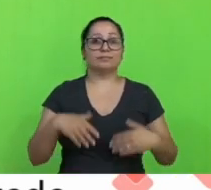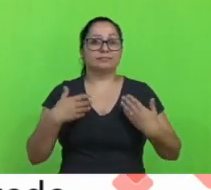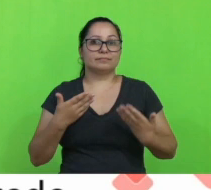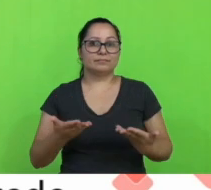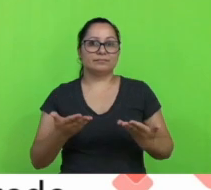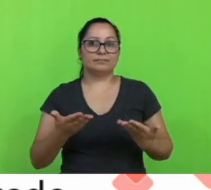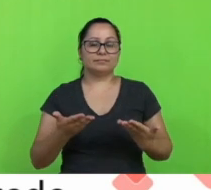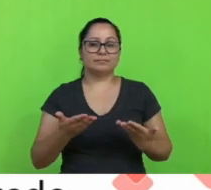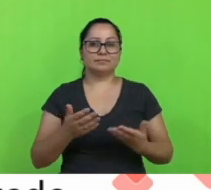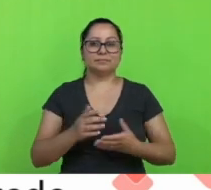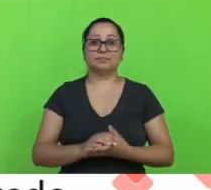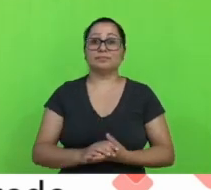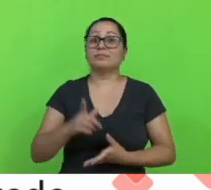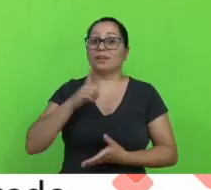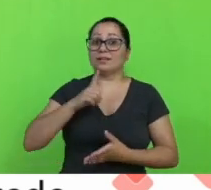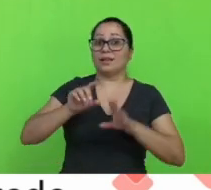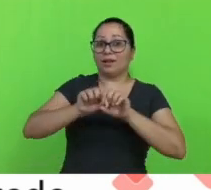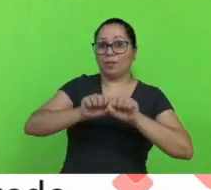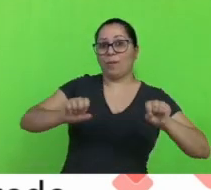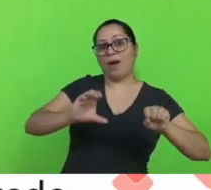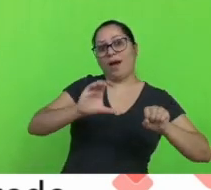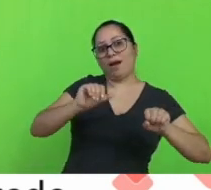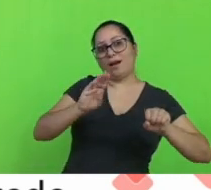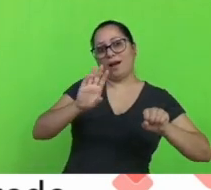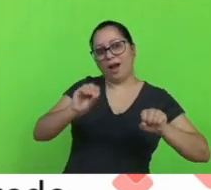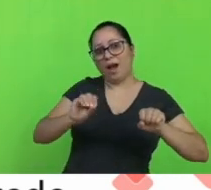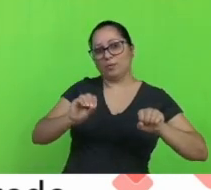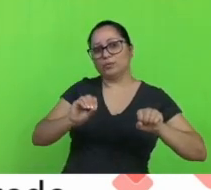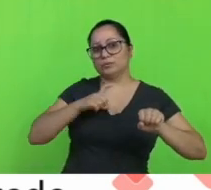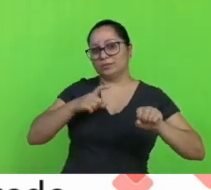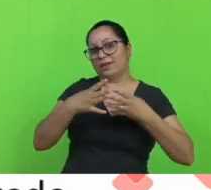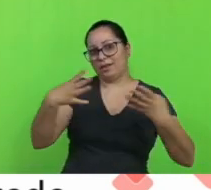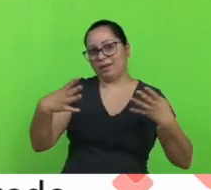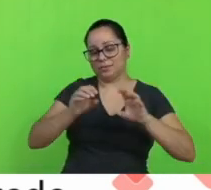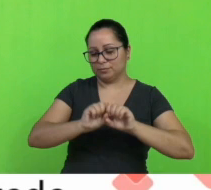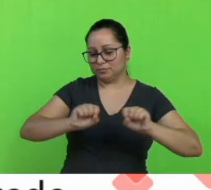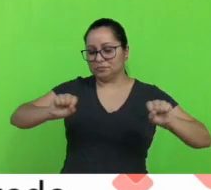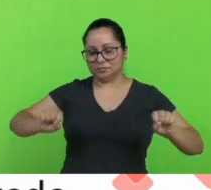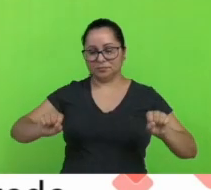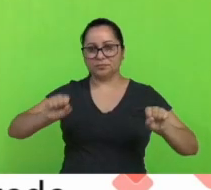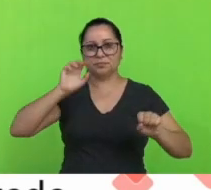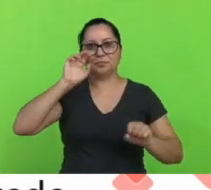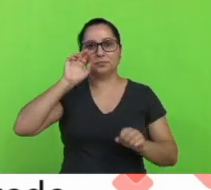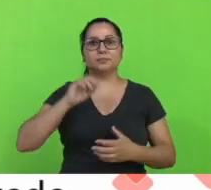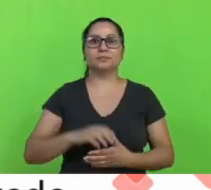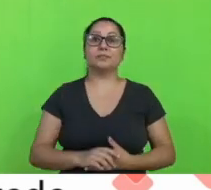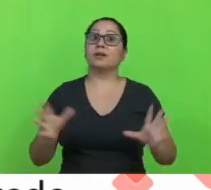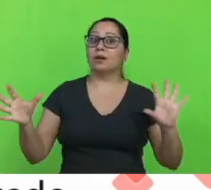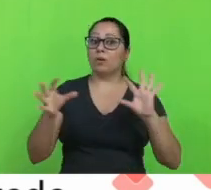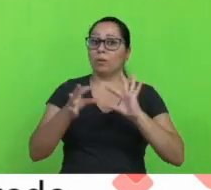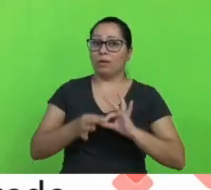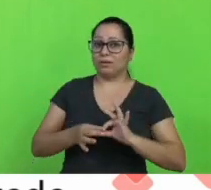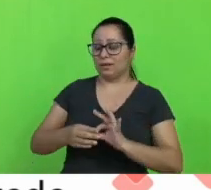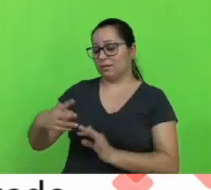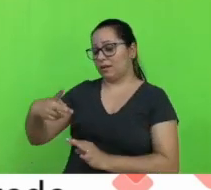Então, como eu falei, nós temos um cabo, né, considerando redes cabeadas. Nós temos um cabo, então, que está conectado